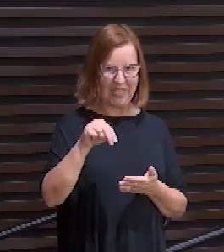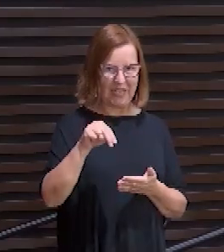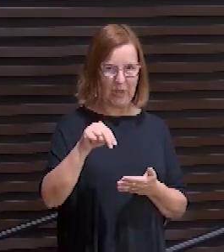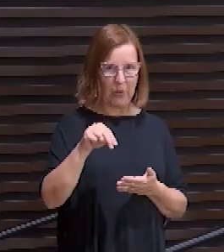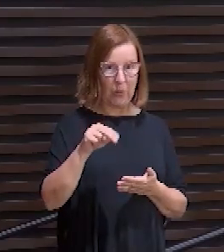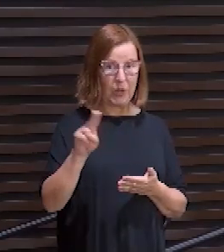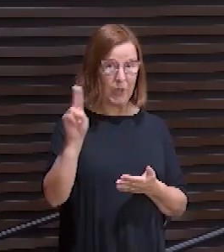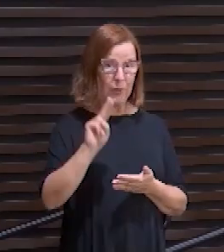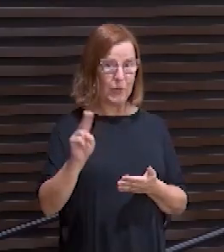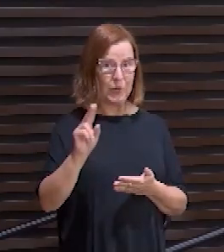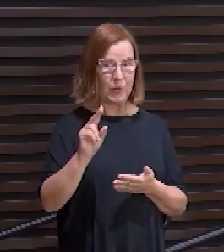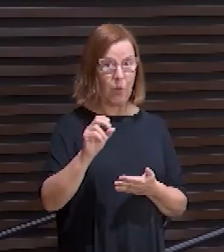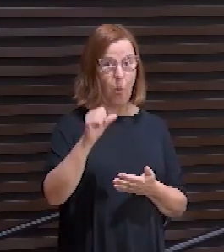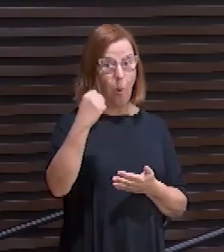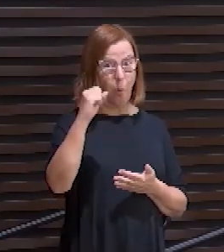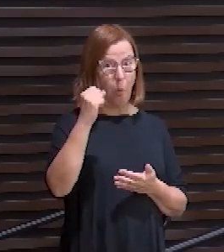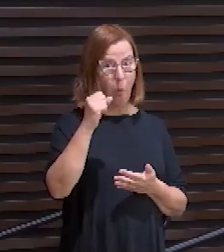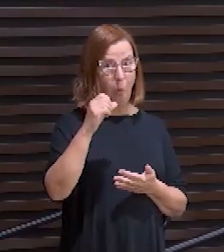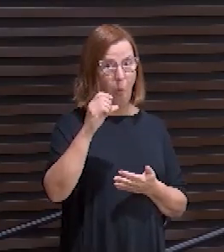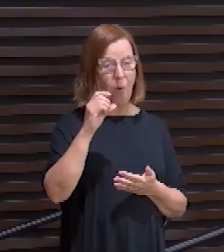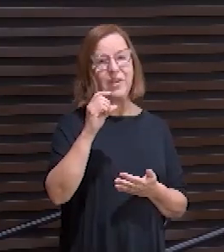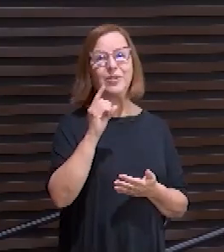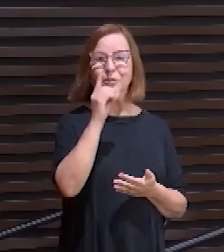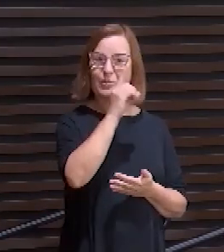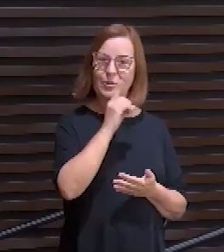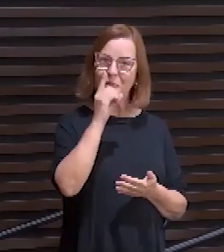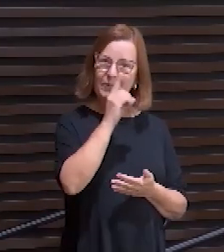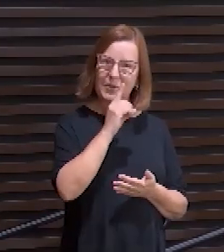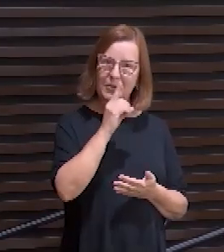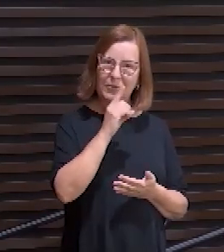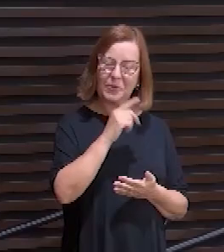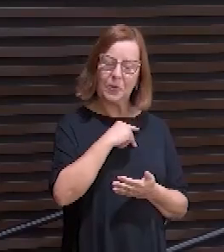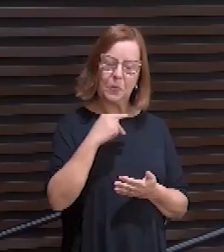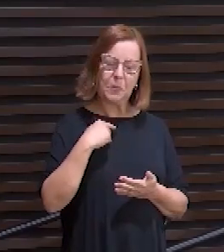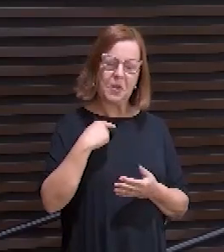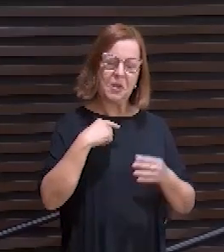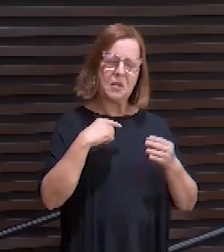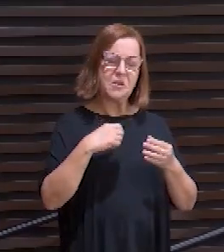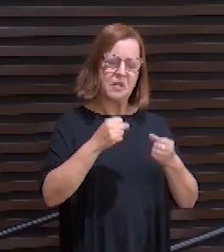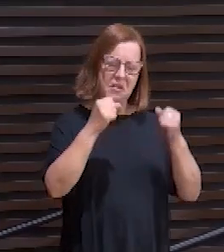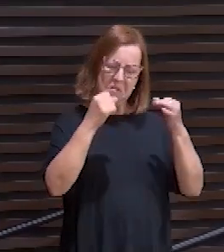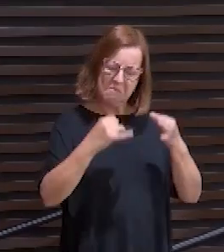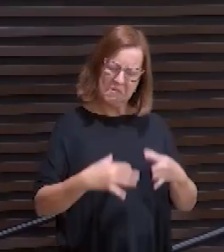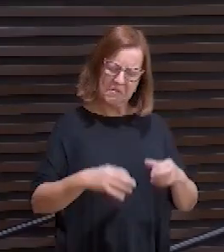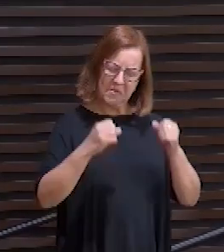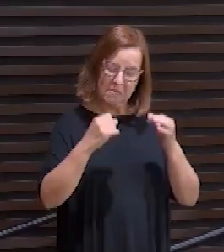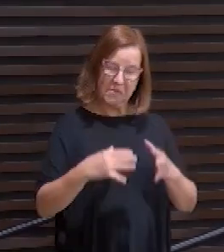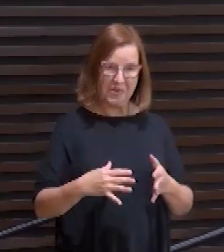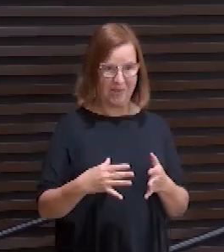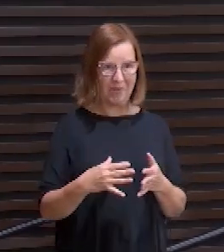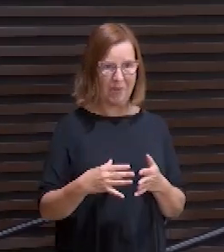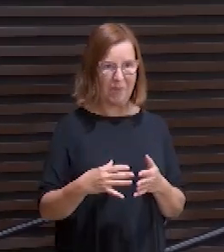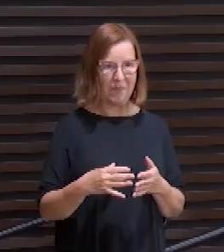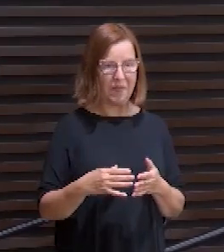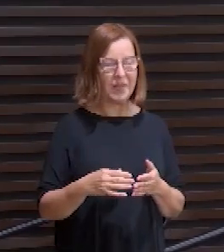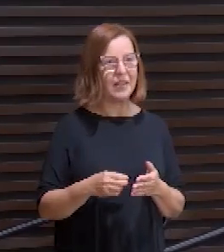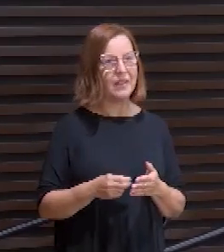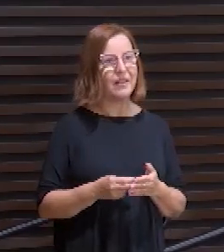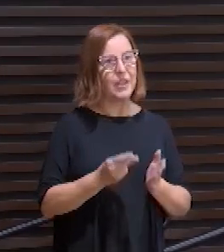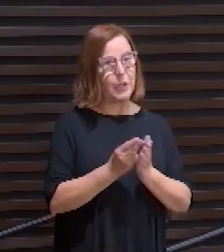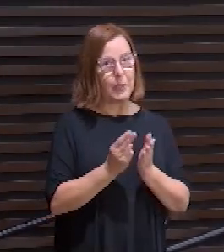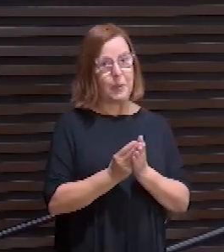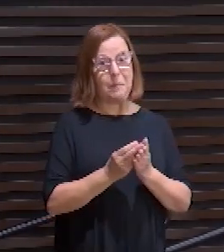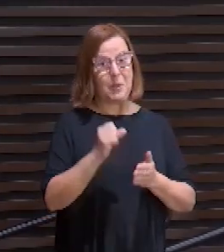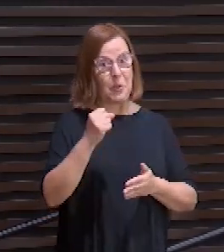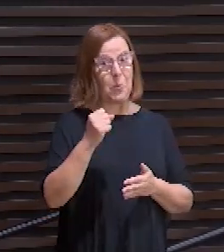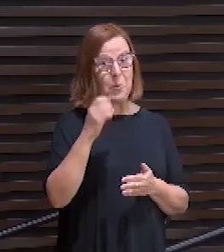Glênio foi esmiuçar os detalhes. E ainda assim, com 8 exposições não é possível, porque tem muita coisa aqui. Mas o meu